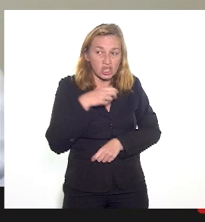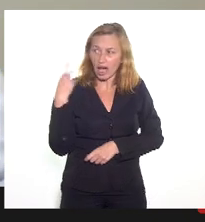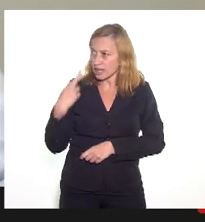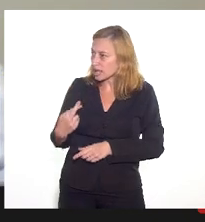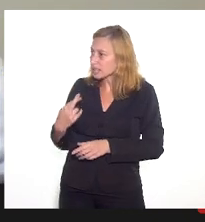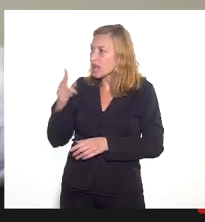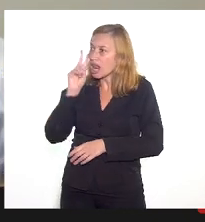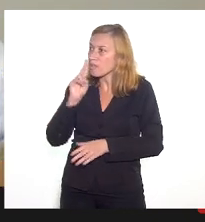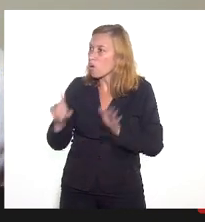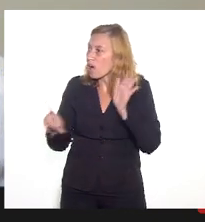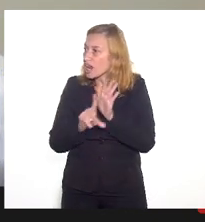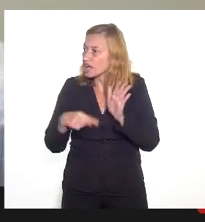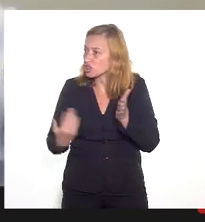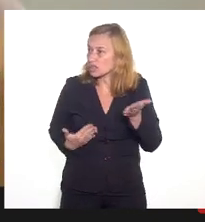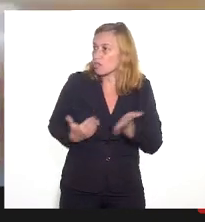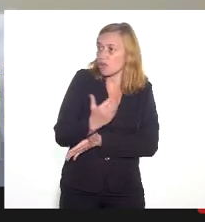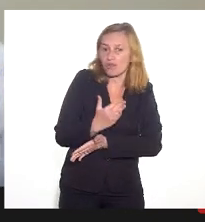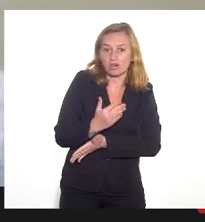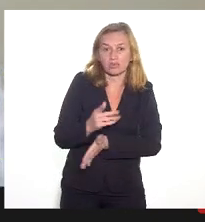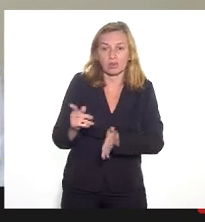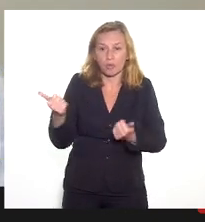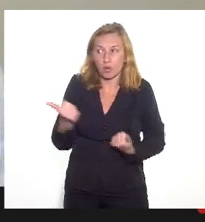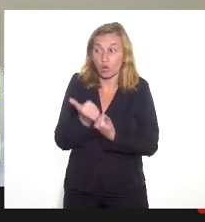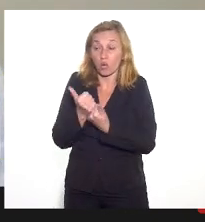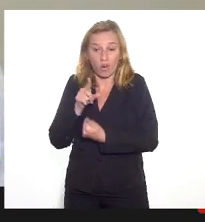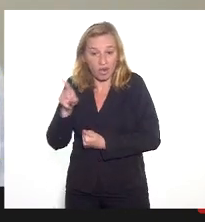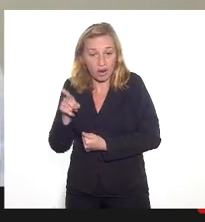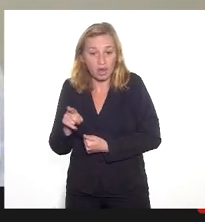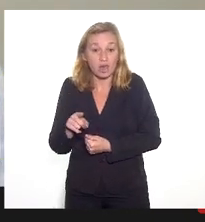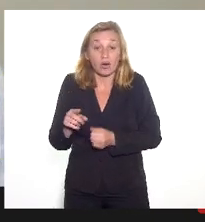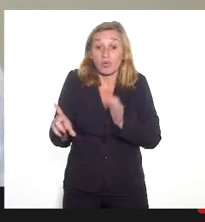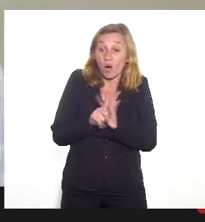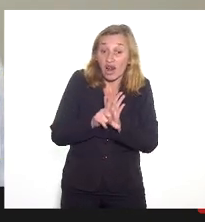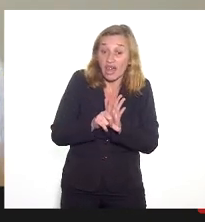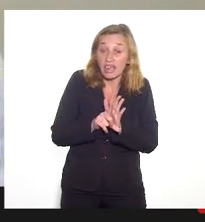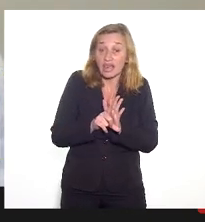nós aprovamos, partiu dela e a gente apoiou, que é uma lei sobre,